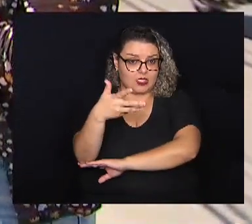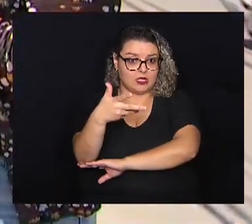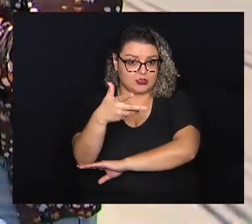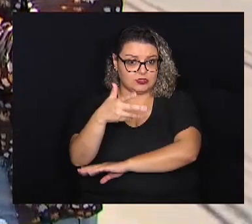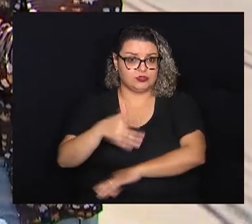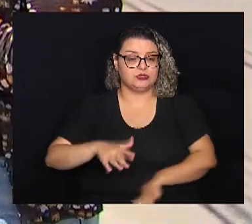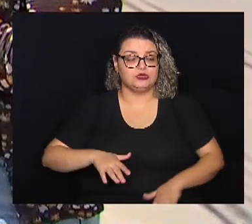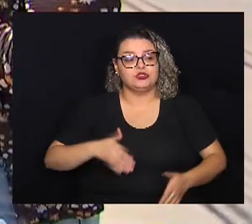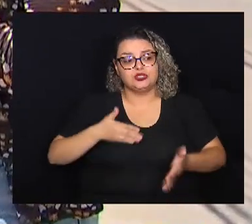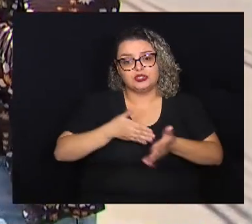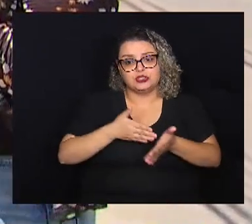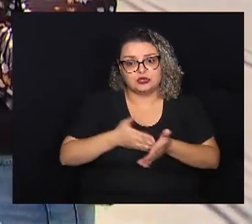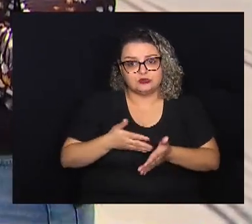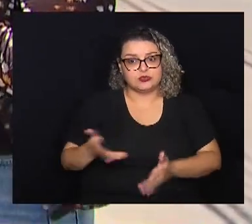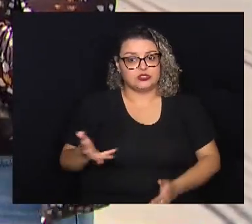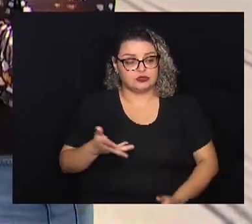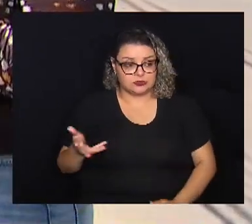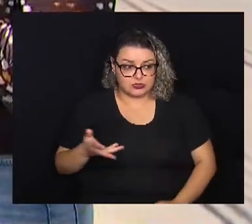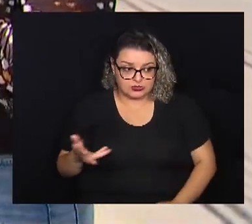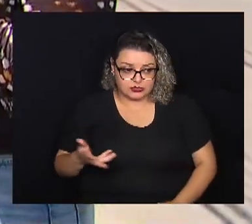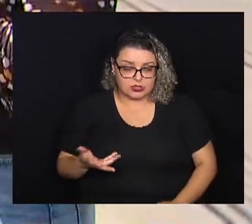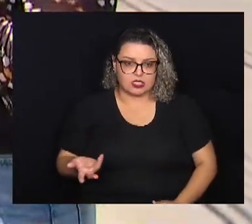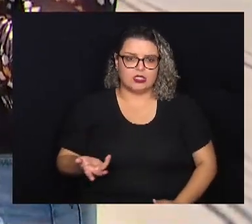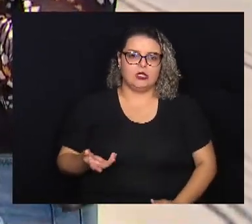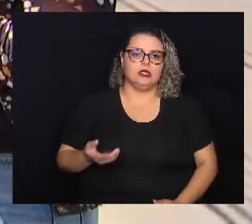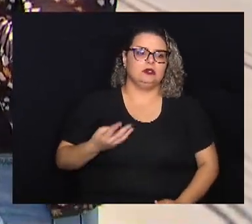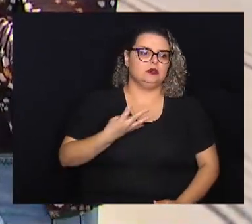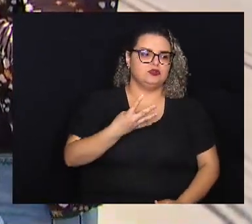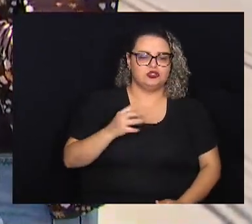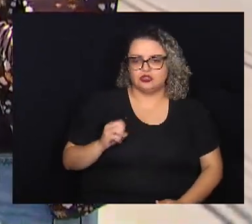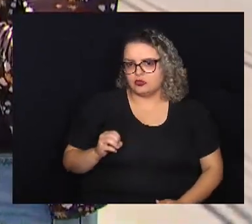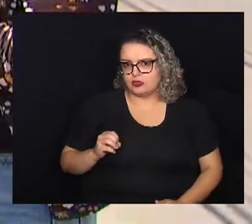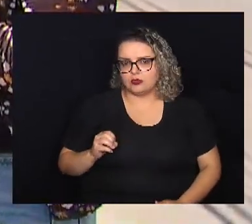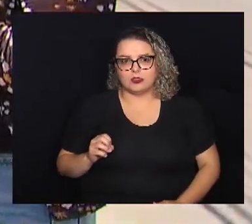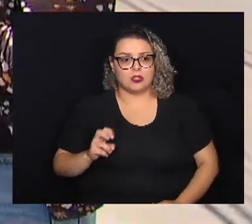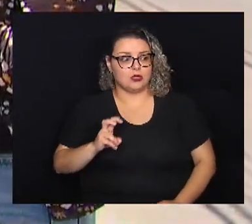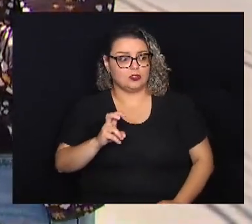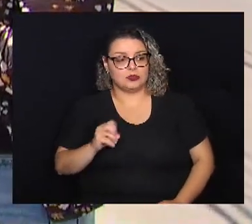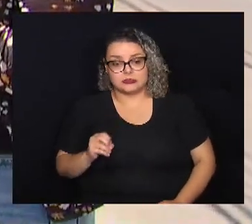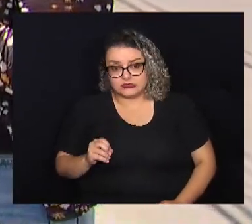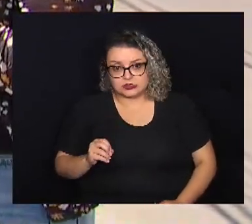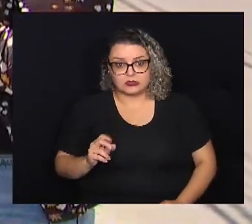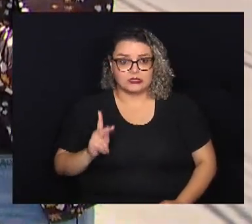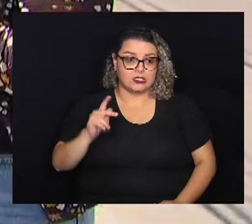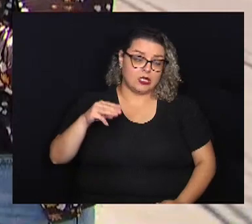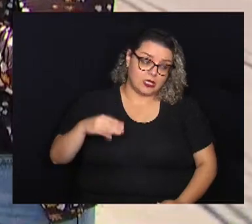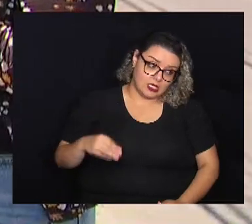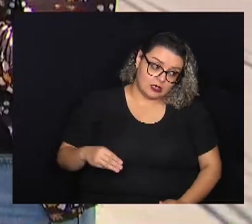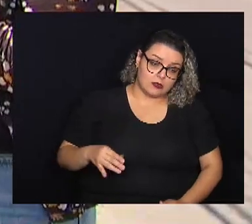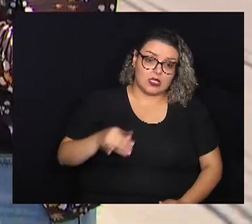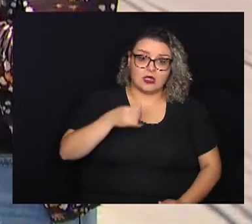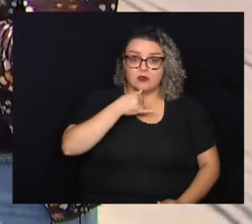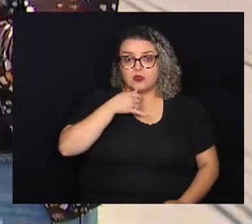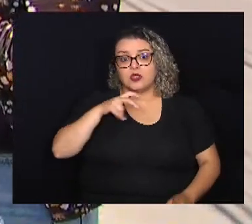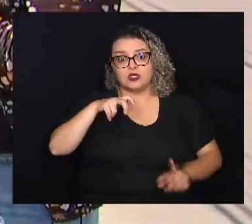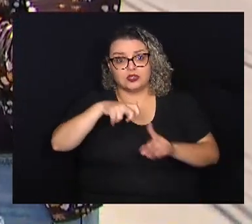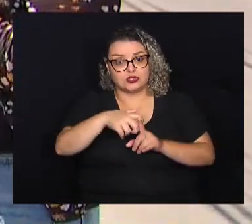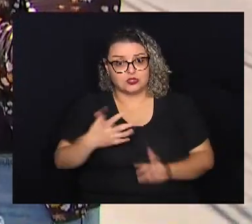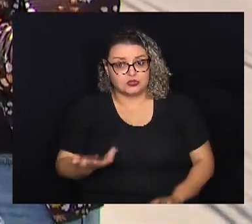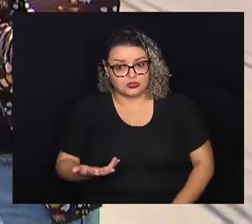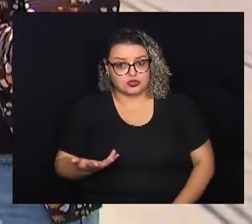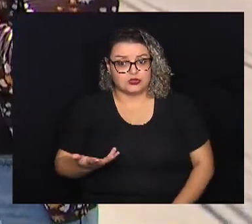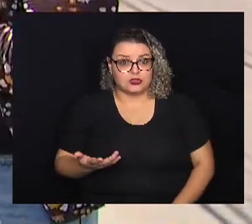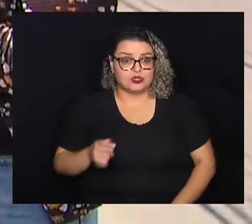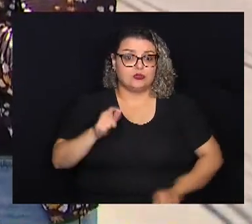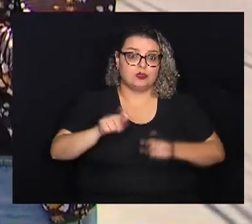limite de velocidade. Então quer dizer, vias aí de 40, vias de 50, mas que infelizmente aconteceram acidentes que ceifaram